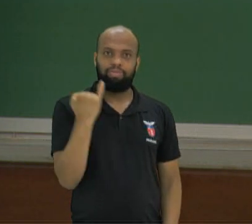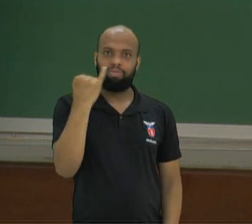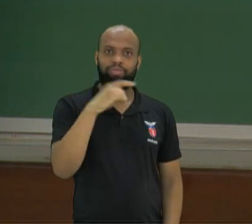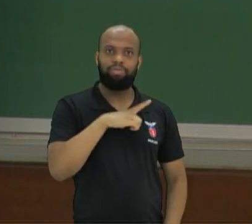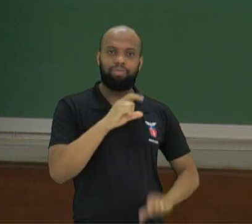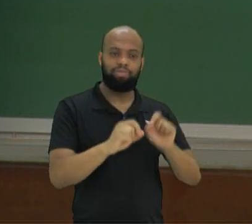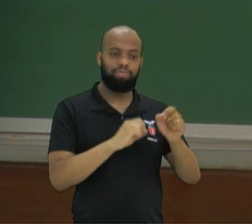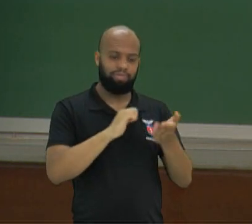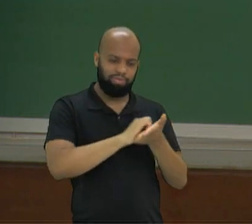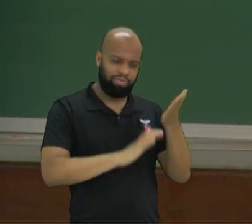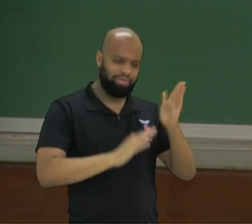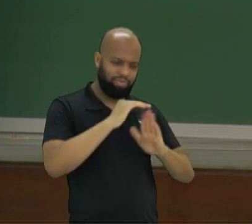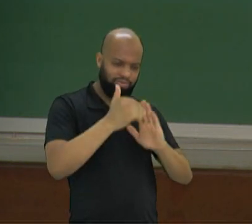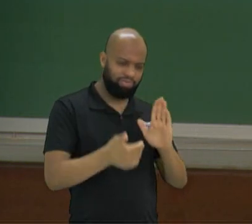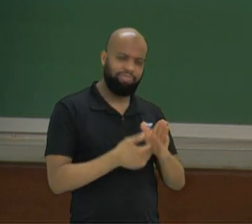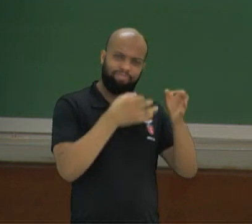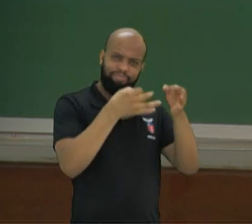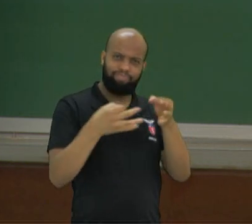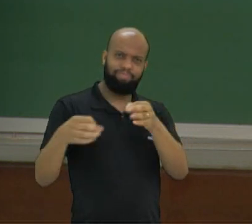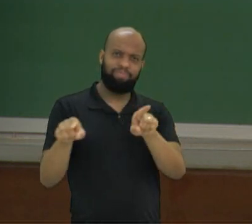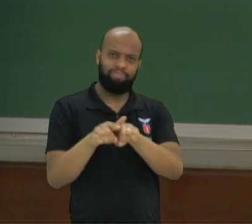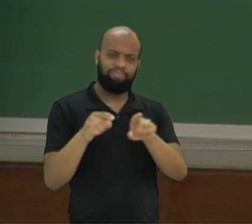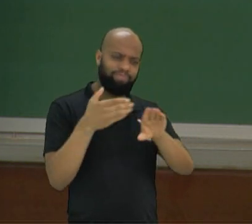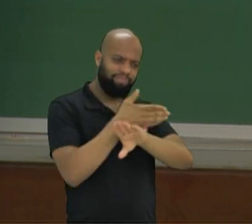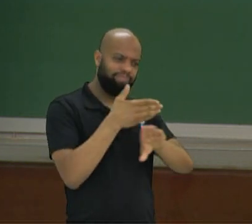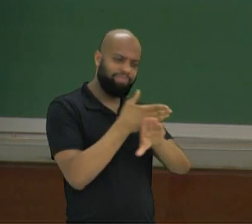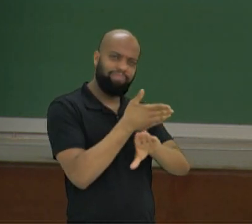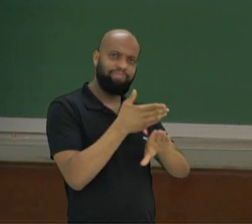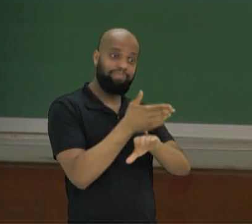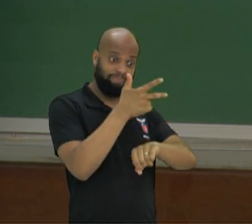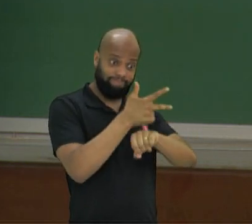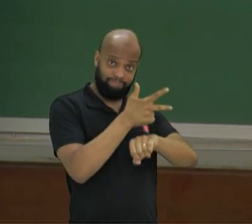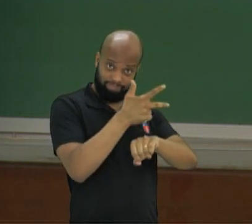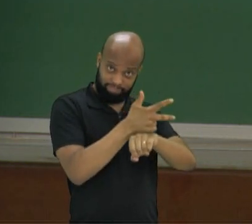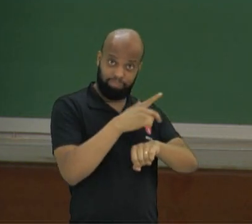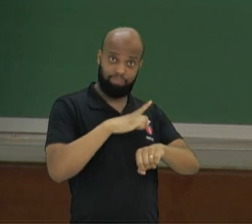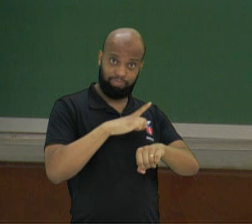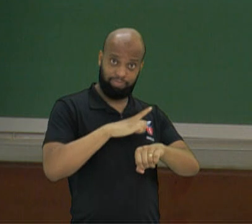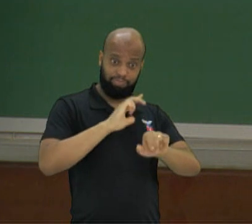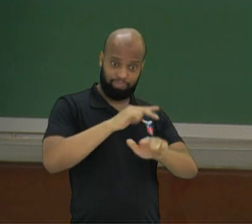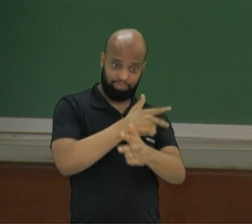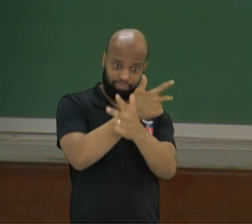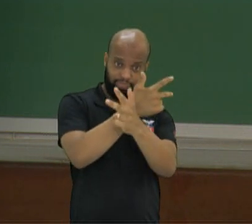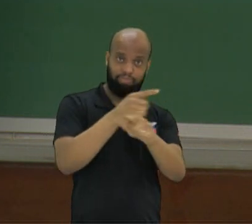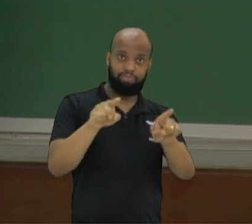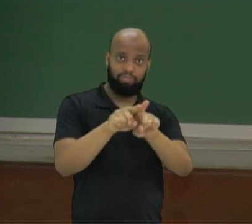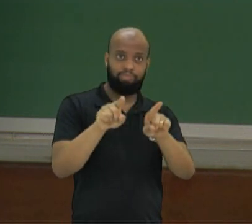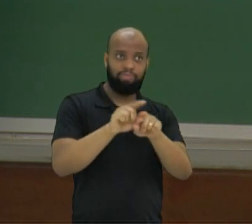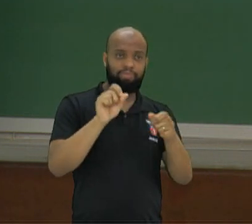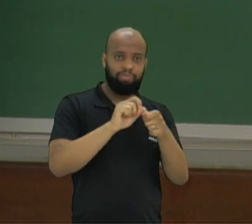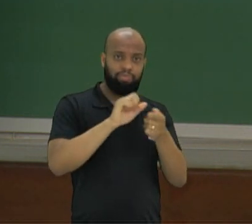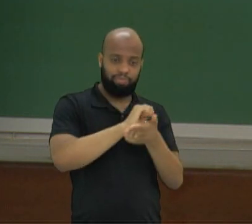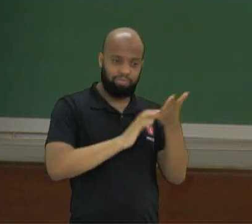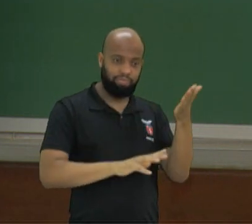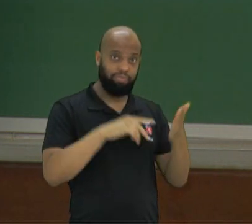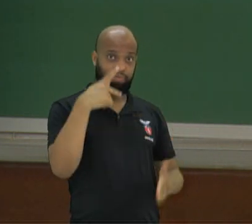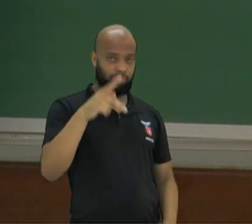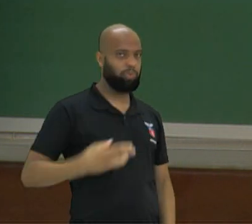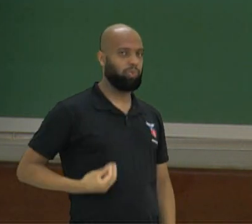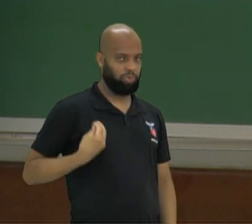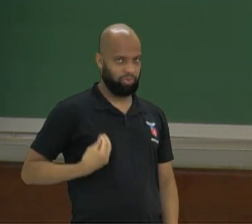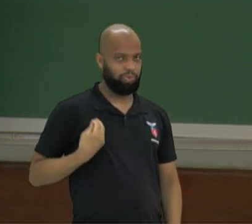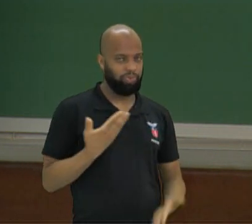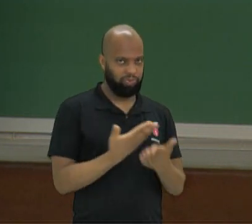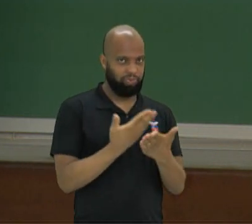todas as suas atividades em ordem, participar das videoaulas que acontecerem e realizar a atividade que valida a tua presença nessa